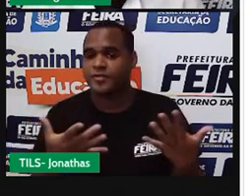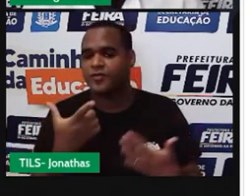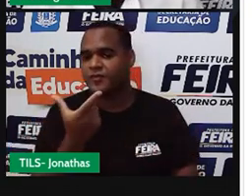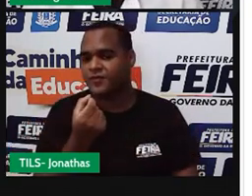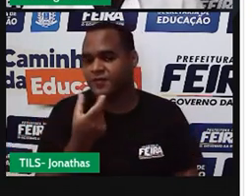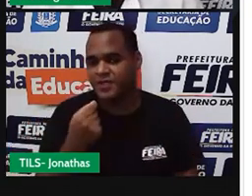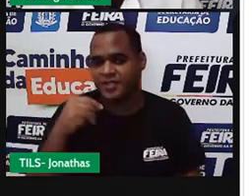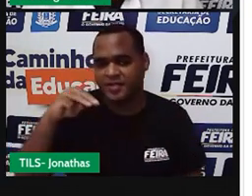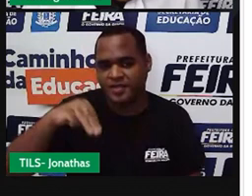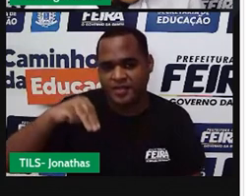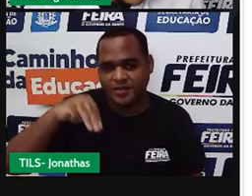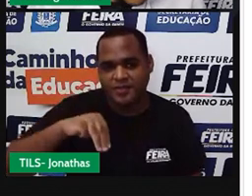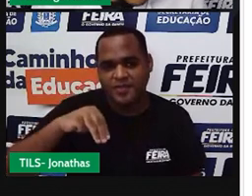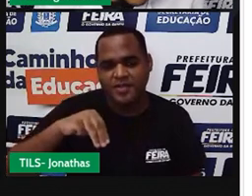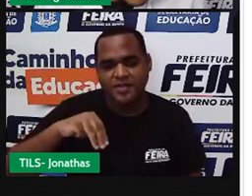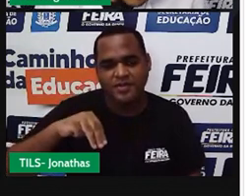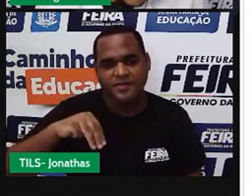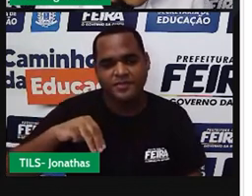metros